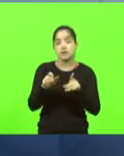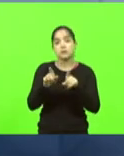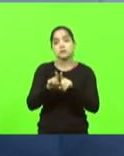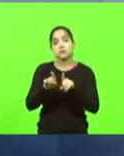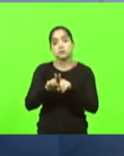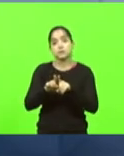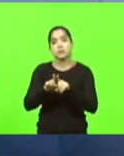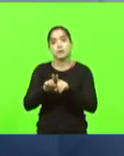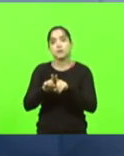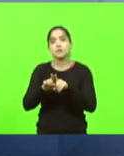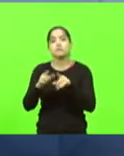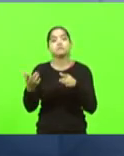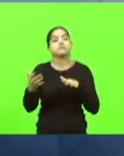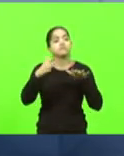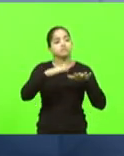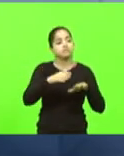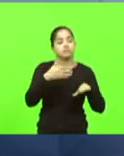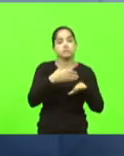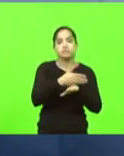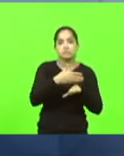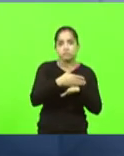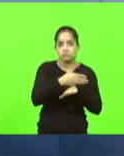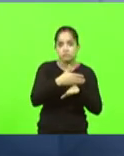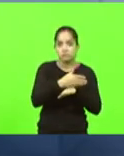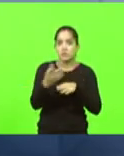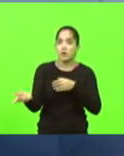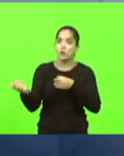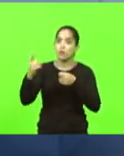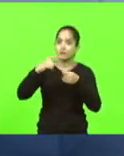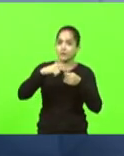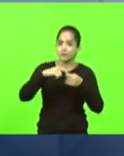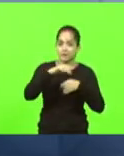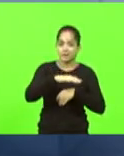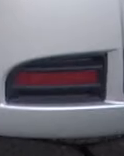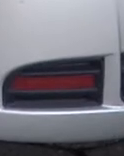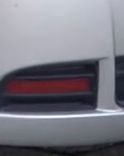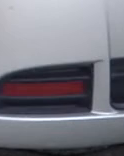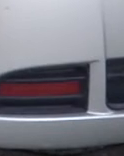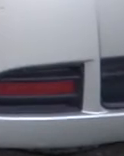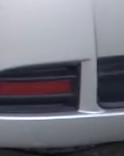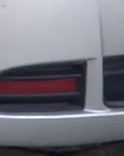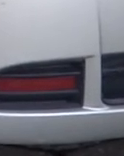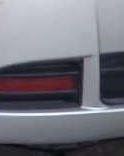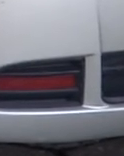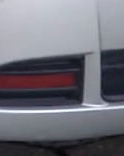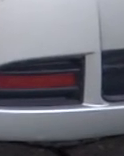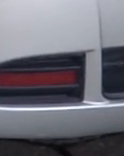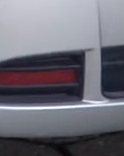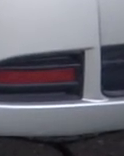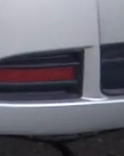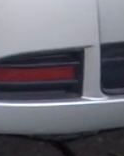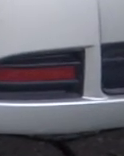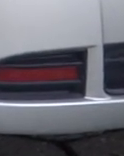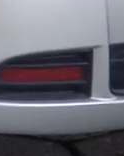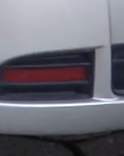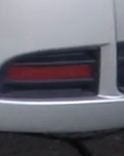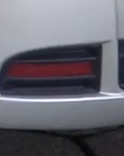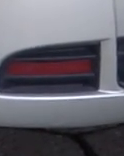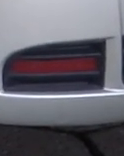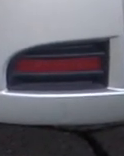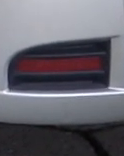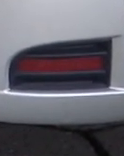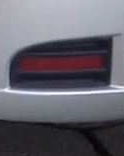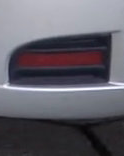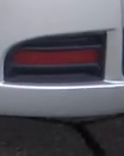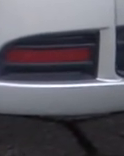sua inserção ou até mesmo a sua reinserção no mercado de trabalho. Os deputados também aprovaram um projeto de lei que obriga